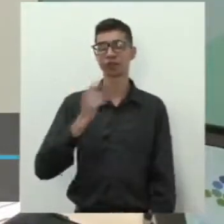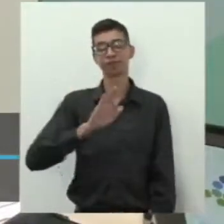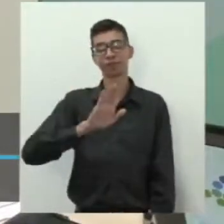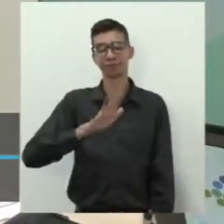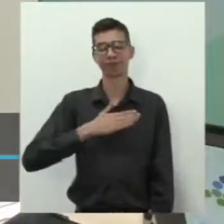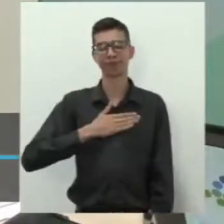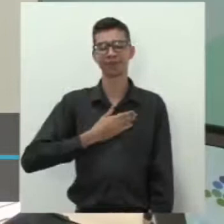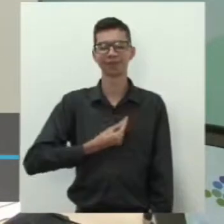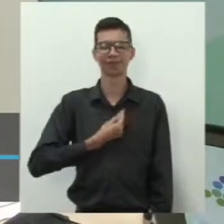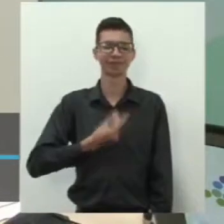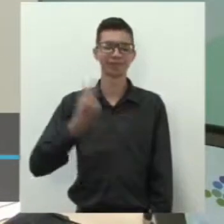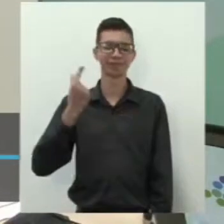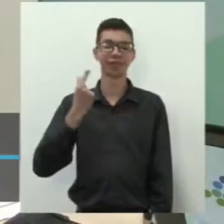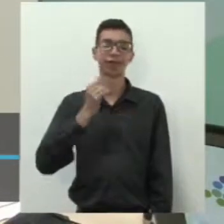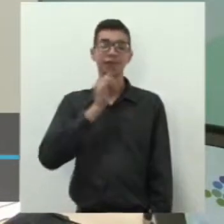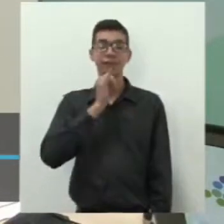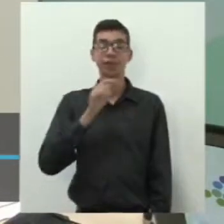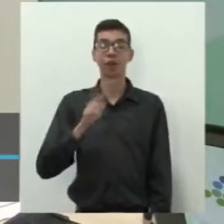frequência